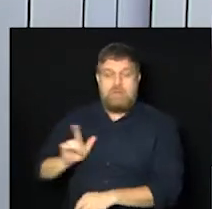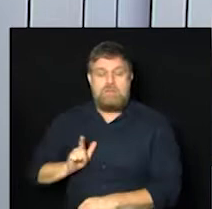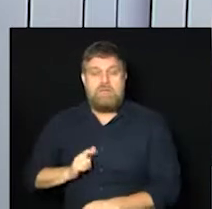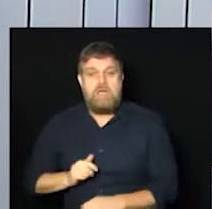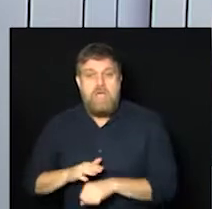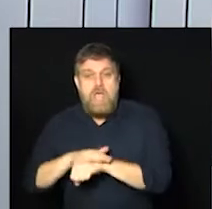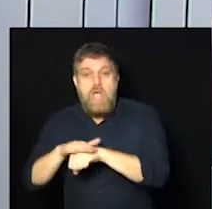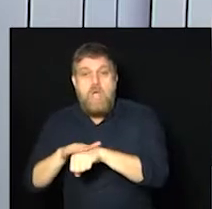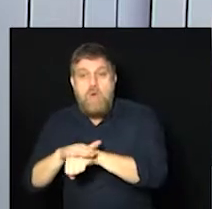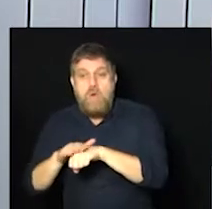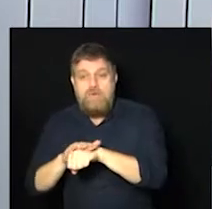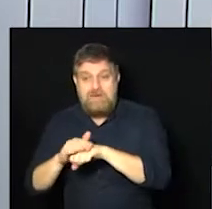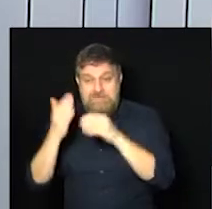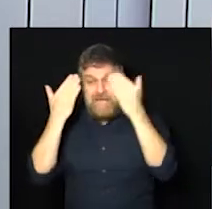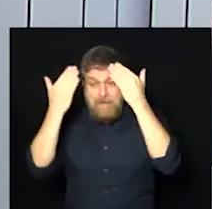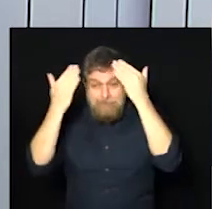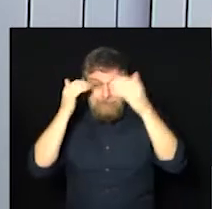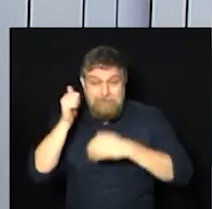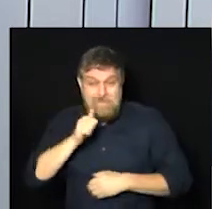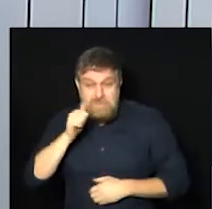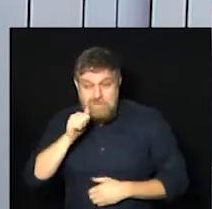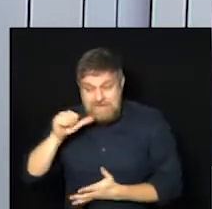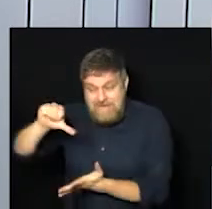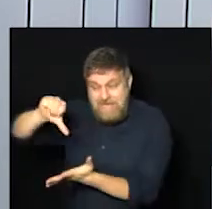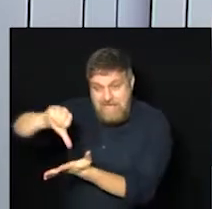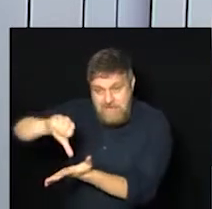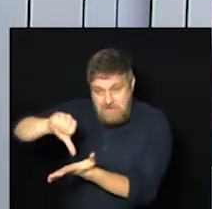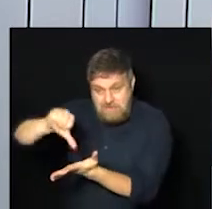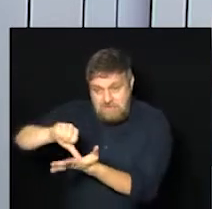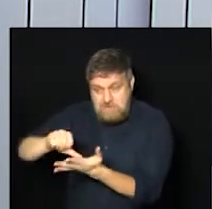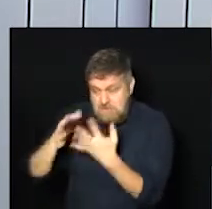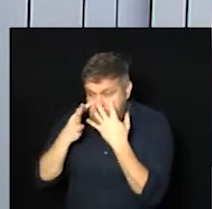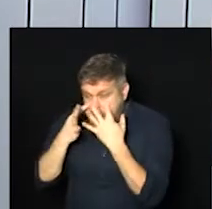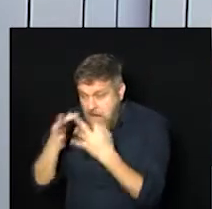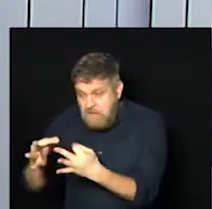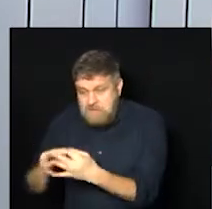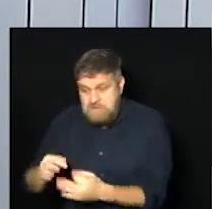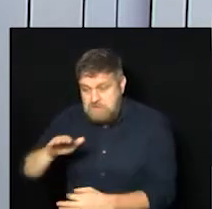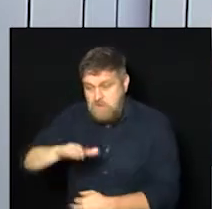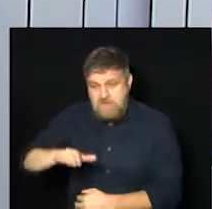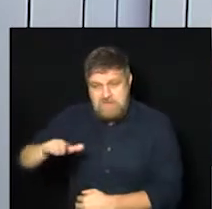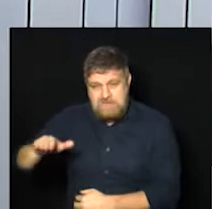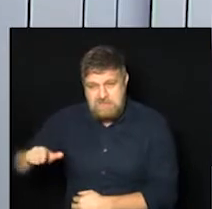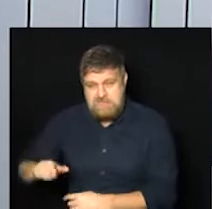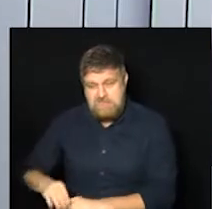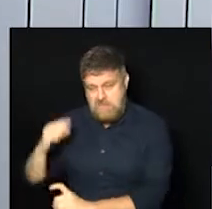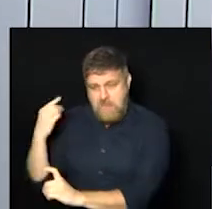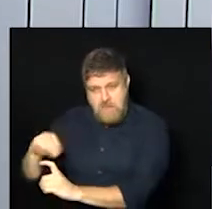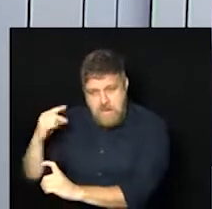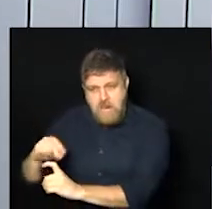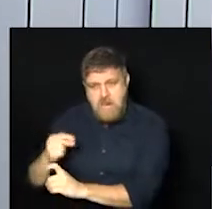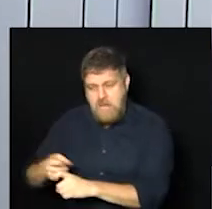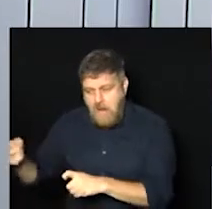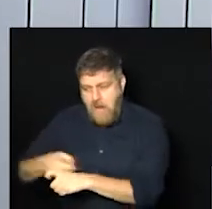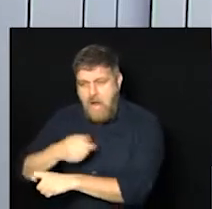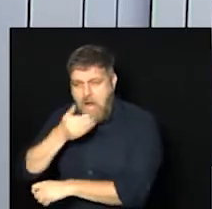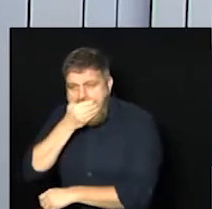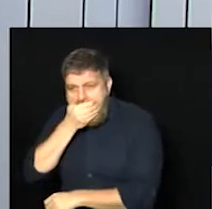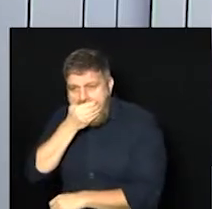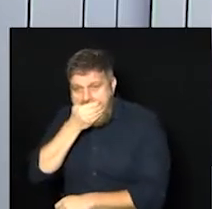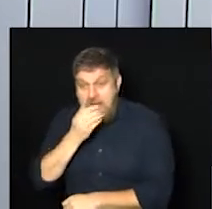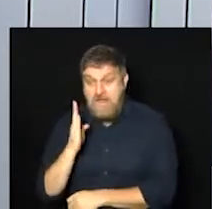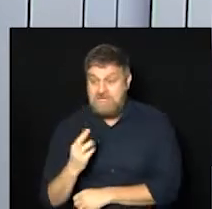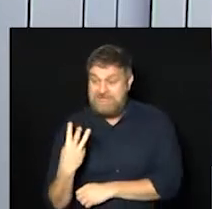do Centro Regional de Atenção aos Maus Tratos na Infância, uma entidade que há 35 anos atua na cidade de